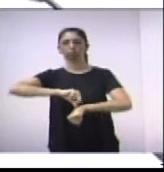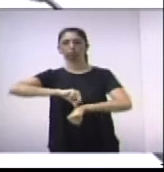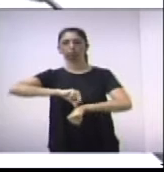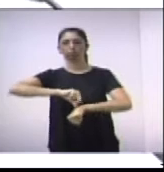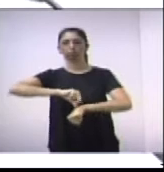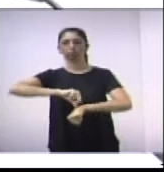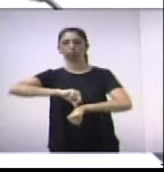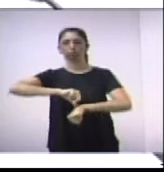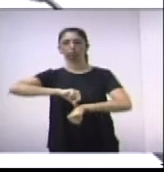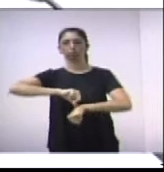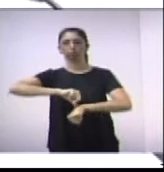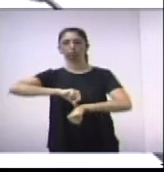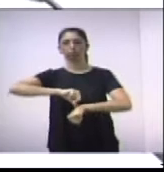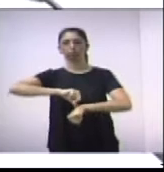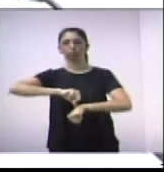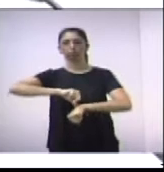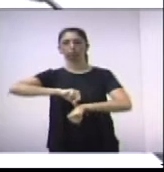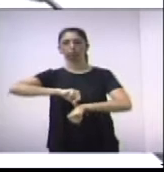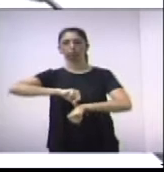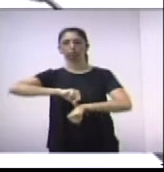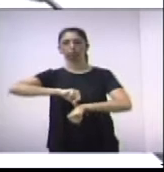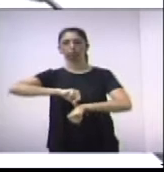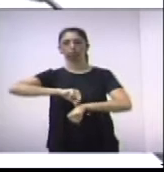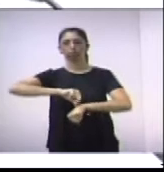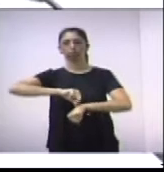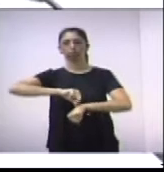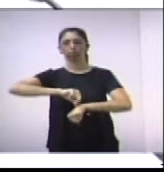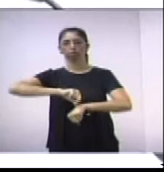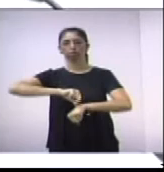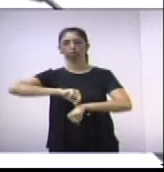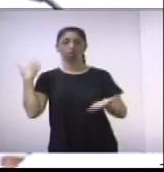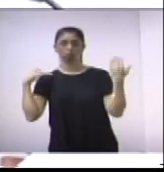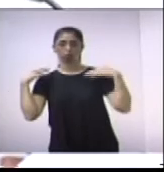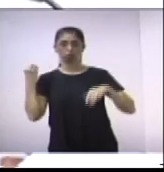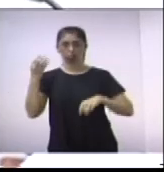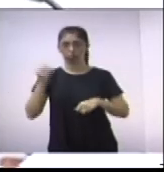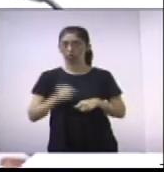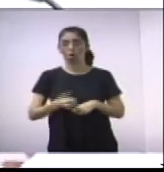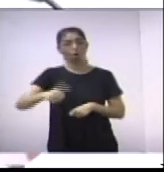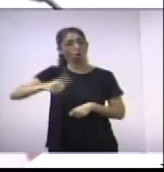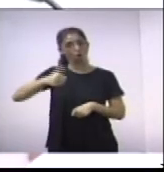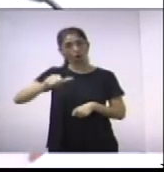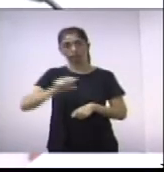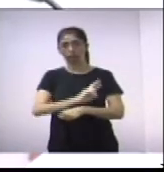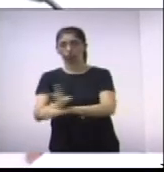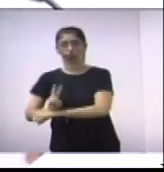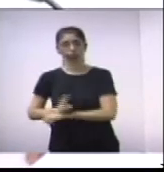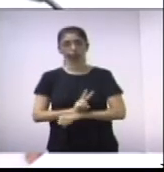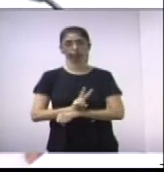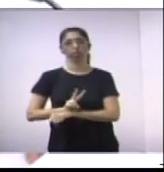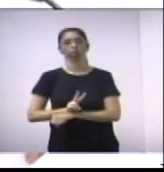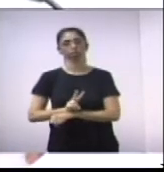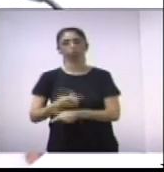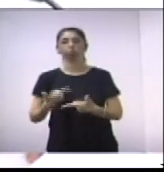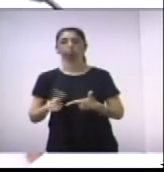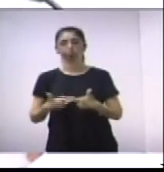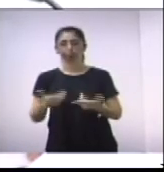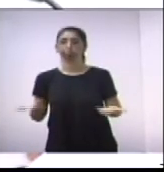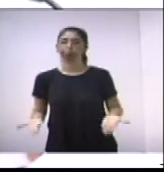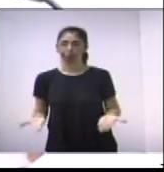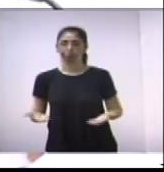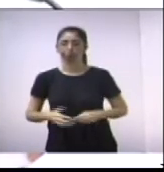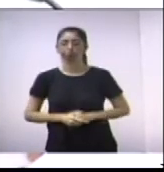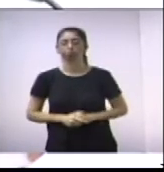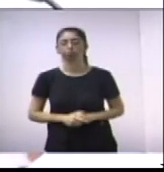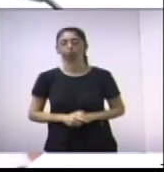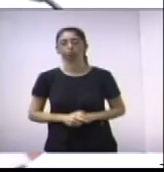de controle da Secretaria de Turismo e Eventos quanto ao cumprimento das obrigações constantes no referido edital por parte da empresa